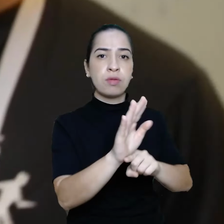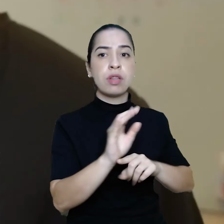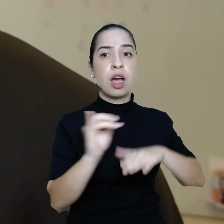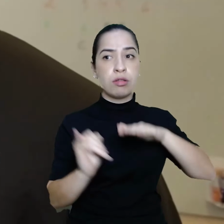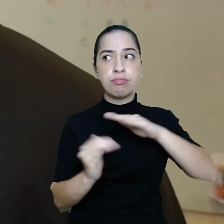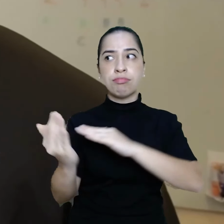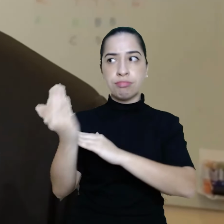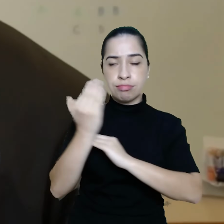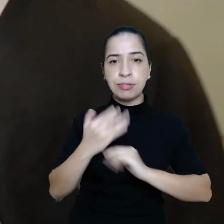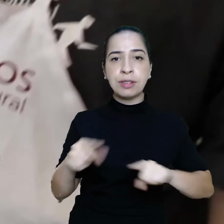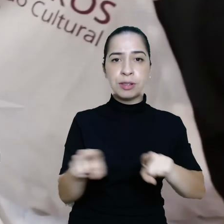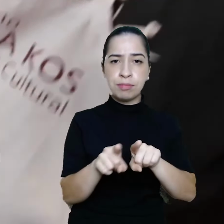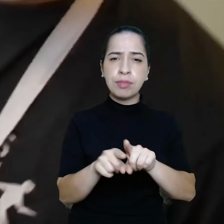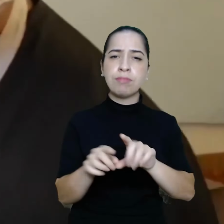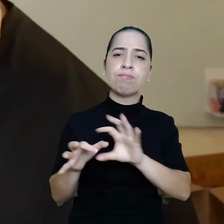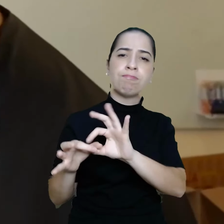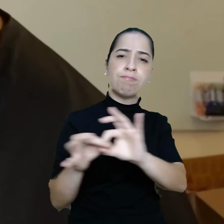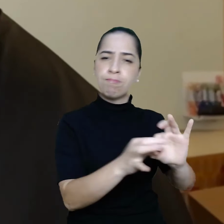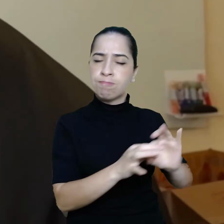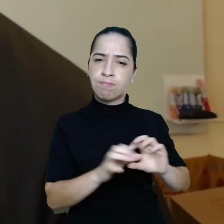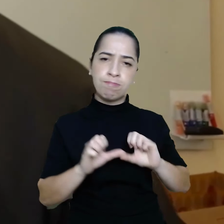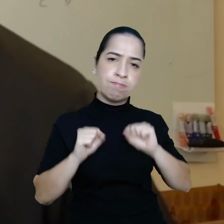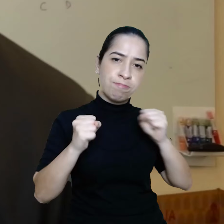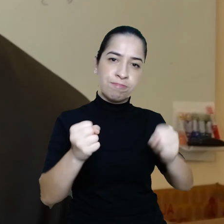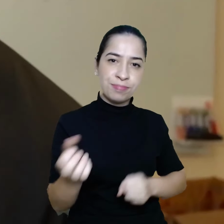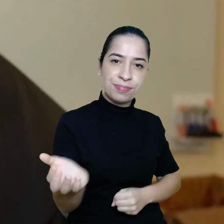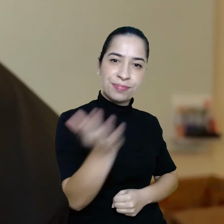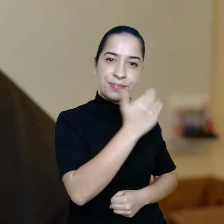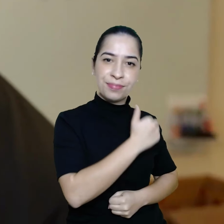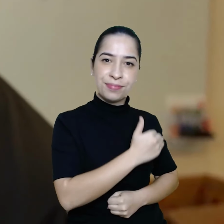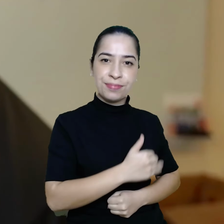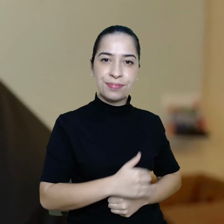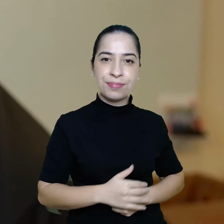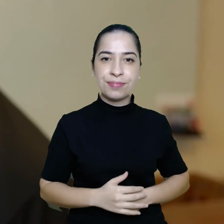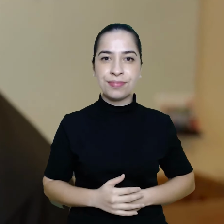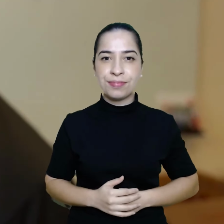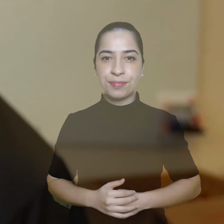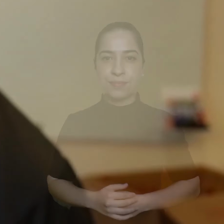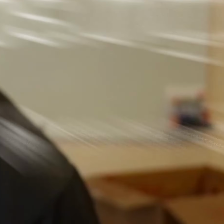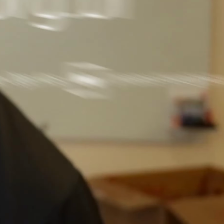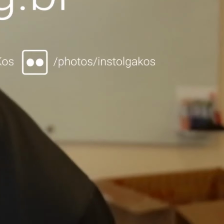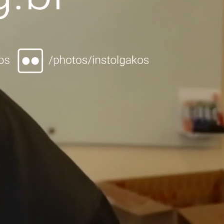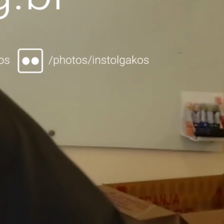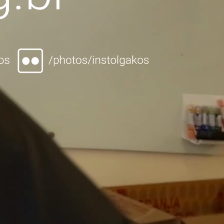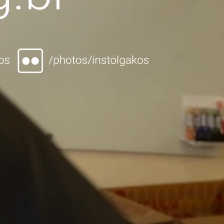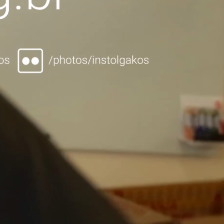a sociedade é beneficiada e a instituição também. Vamos juntos abraçar essa causa?